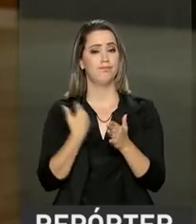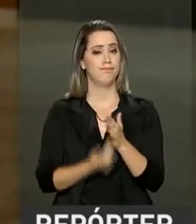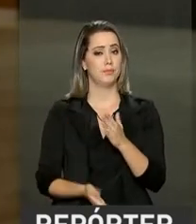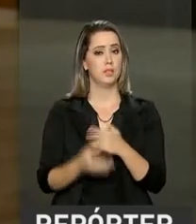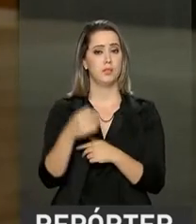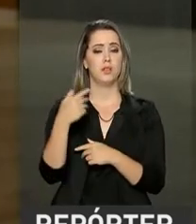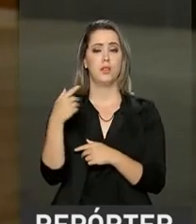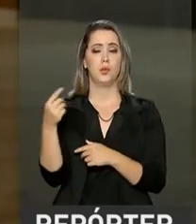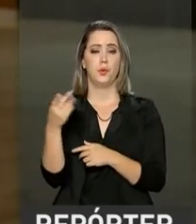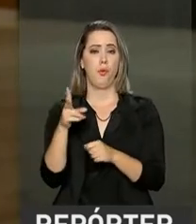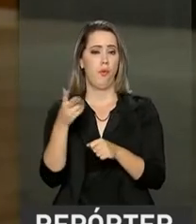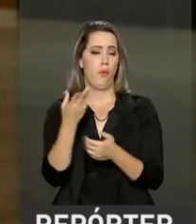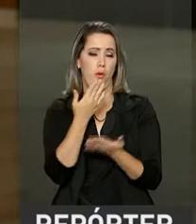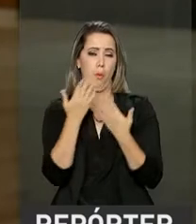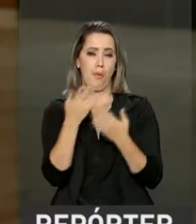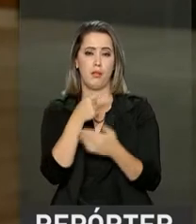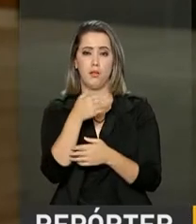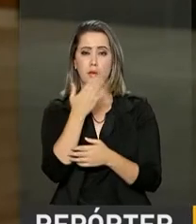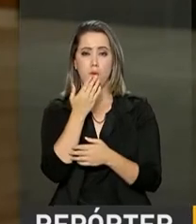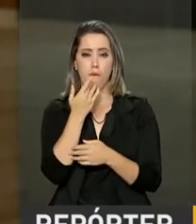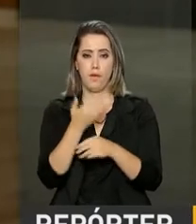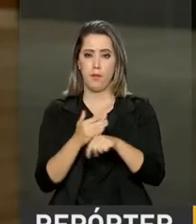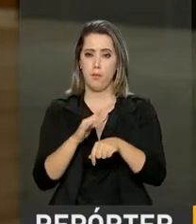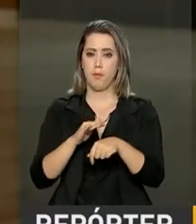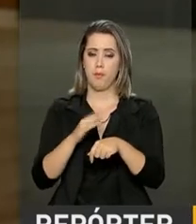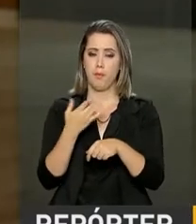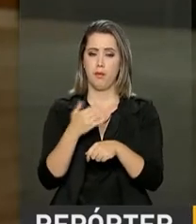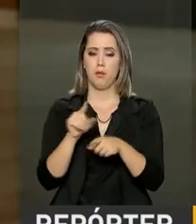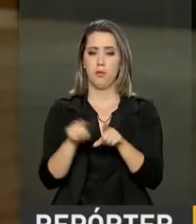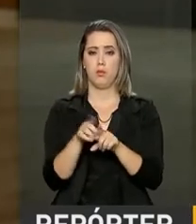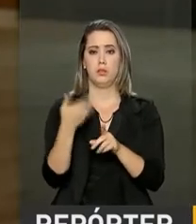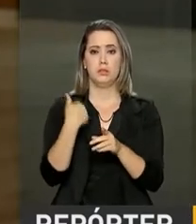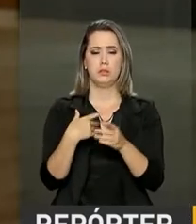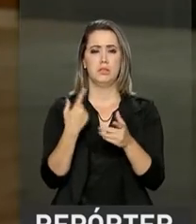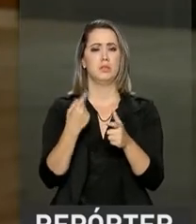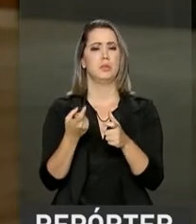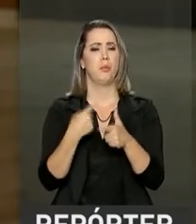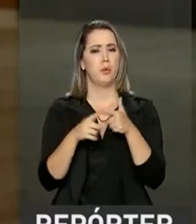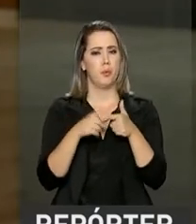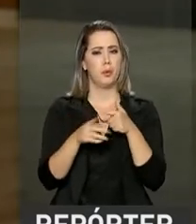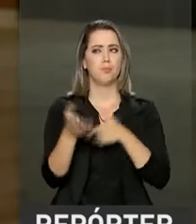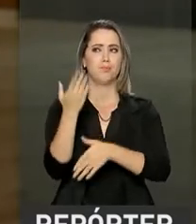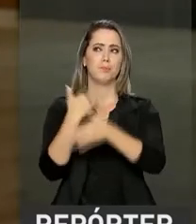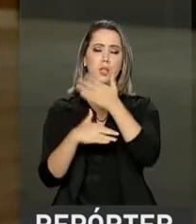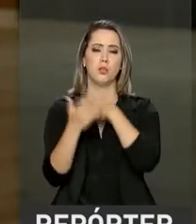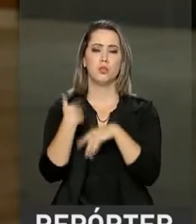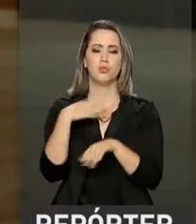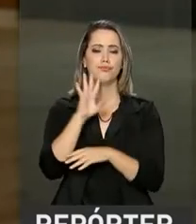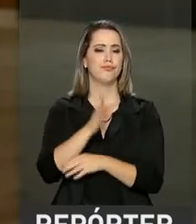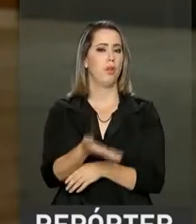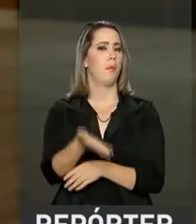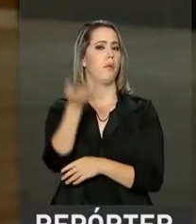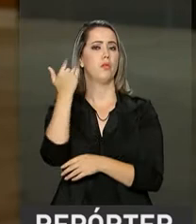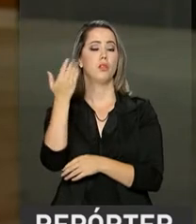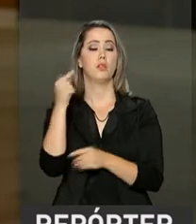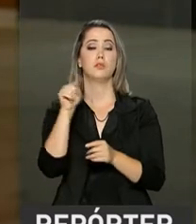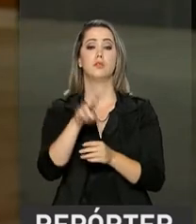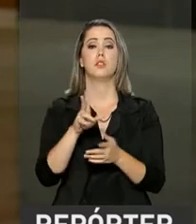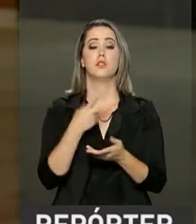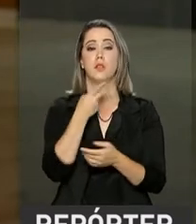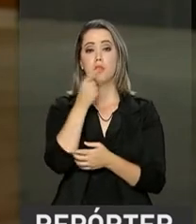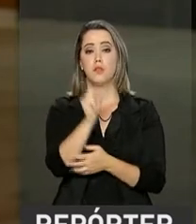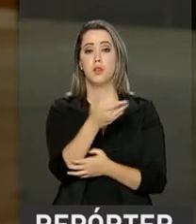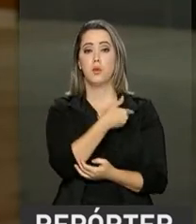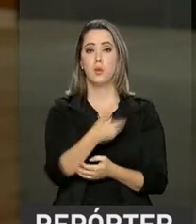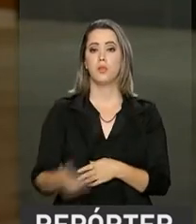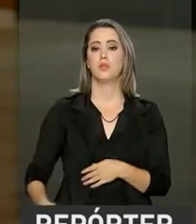dois anos em termos técnicos a receção do passado já pode ser vista pelo retrovisor foi o que defendeu o